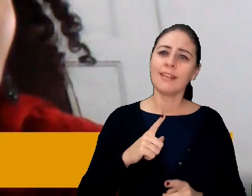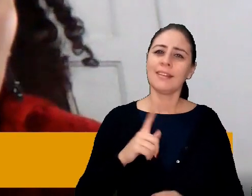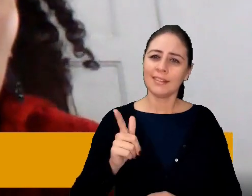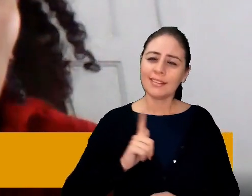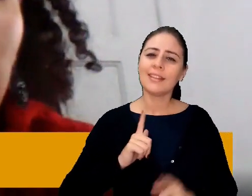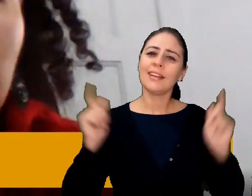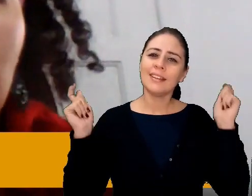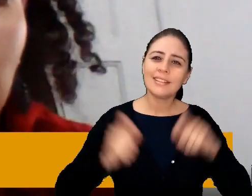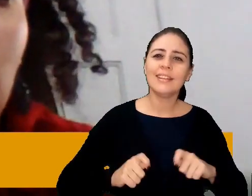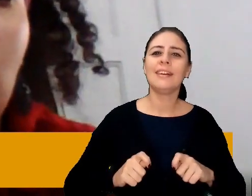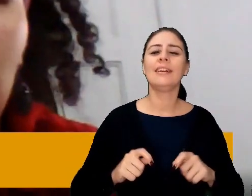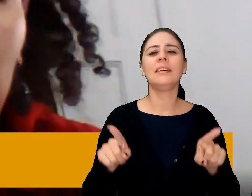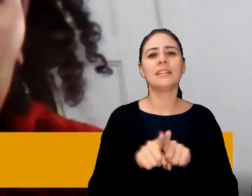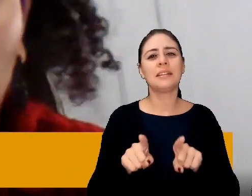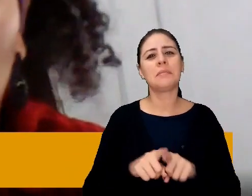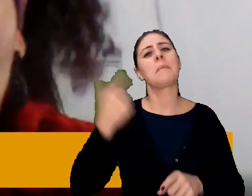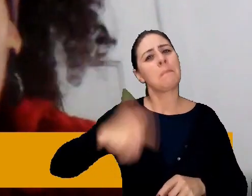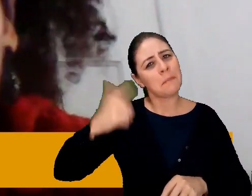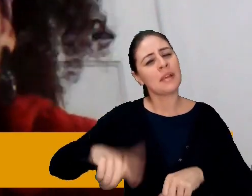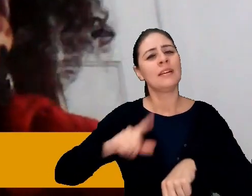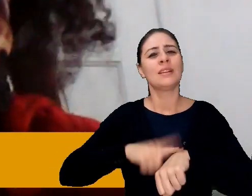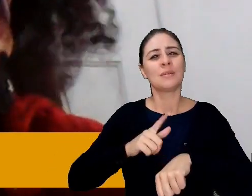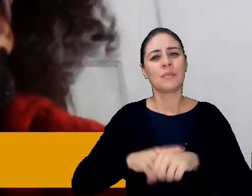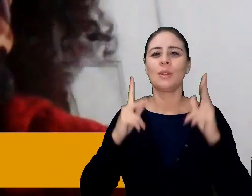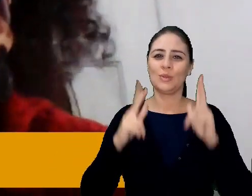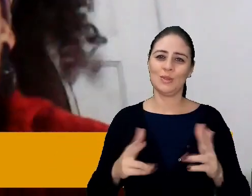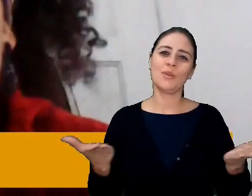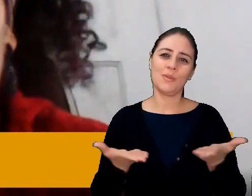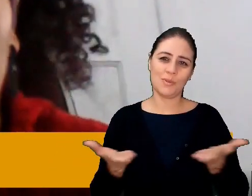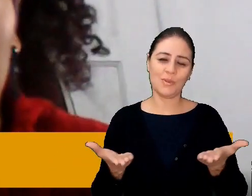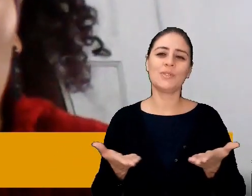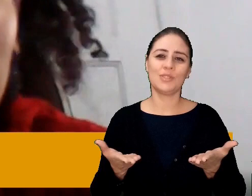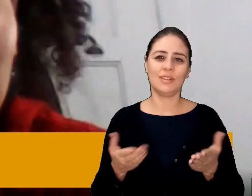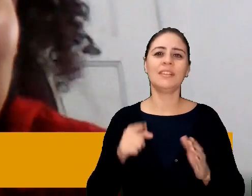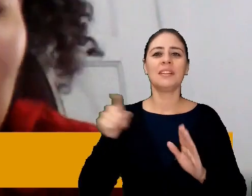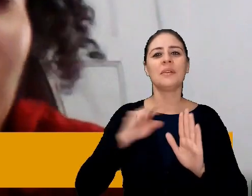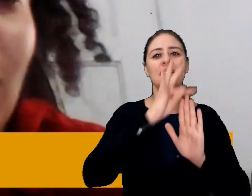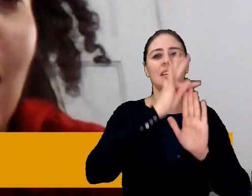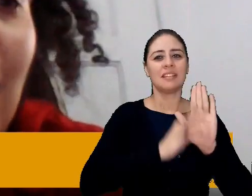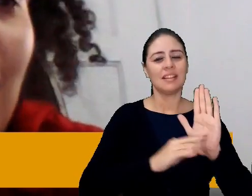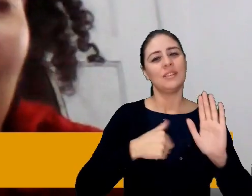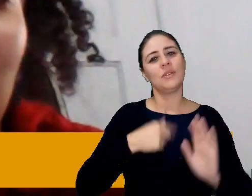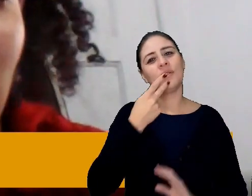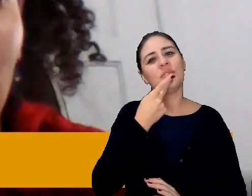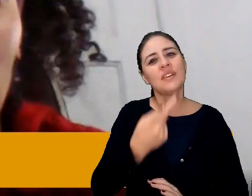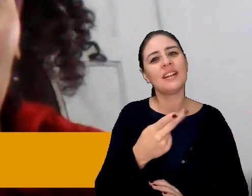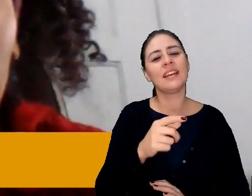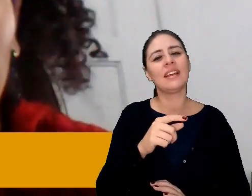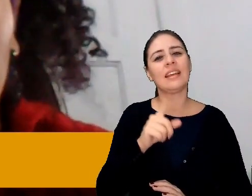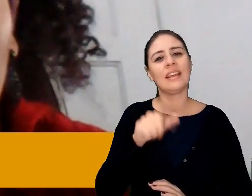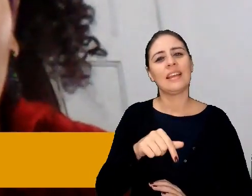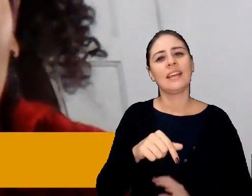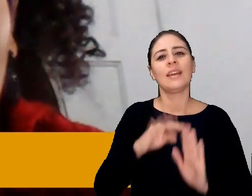oprimidos, que nós possamos ter muitos mais momentos como esse, e como esse texto que eu citei, né, ele fala